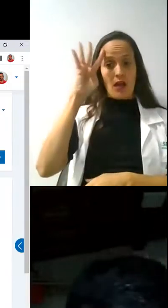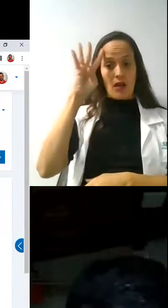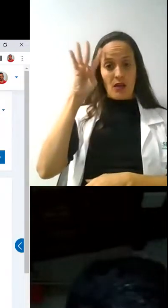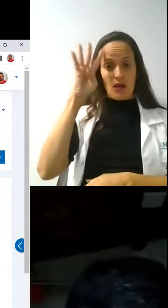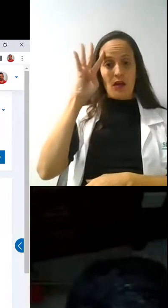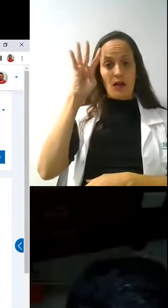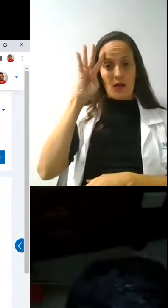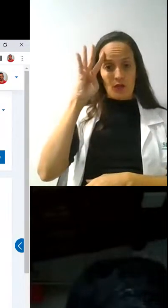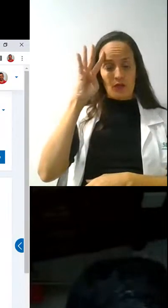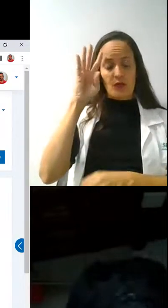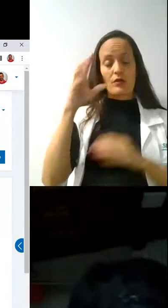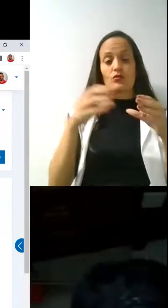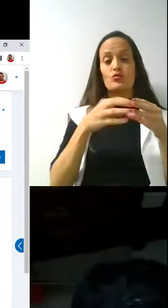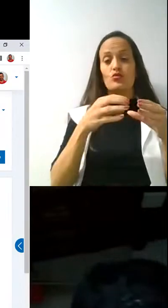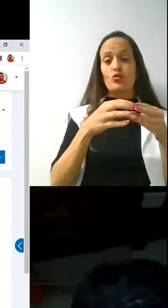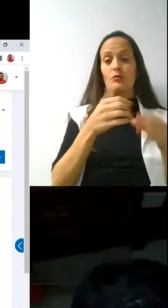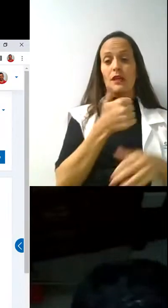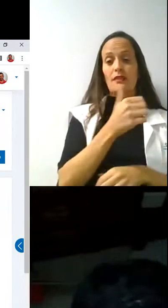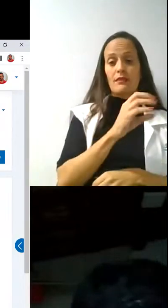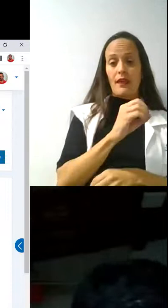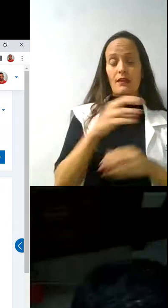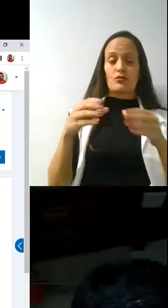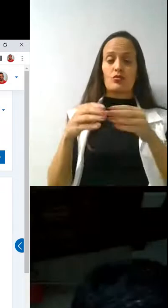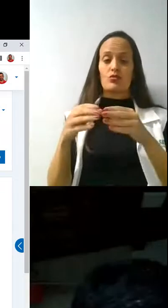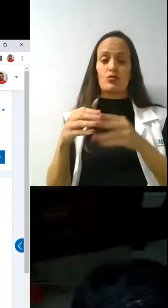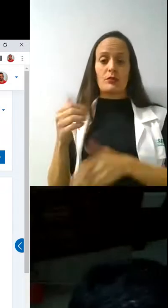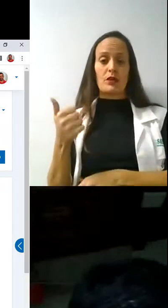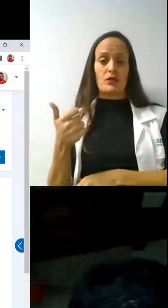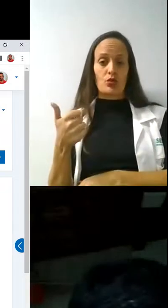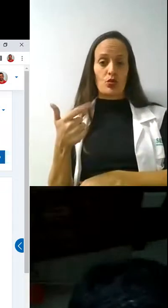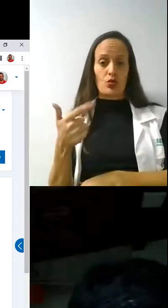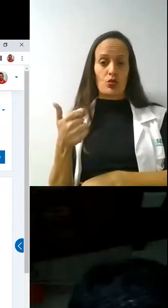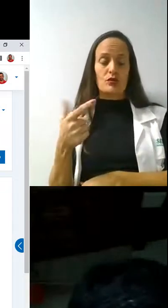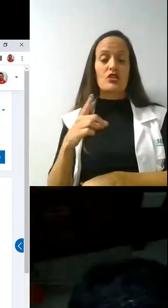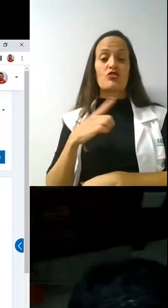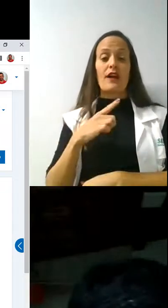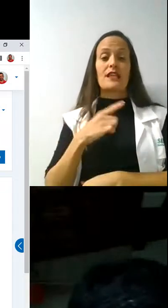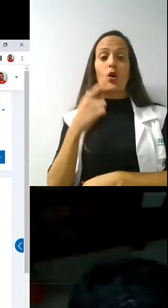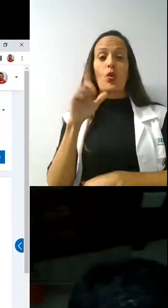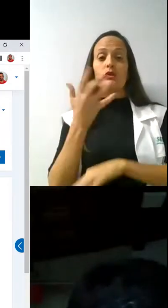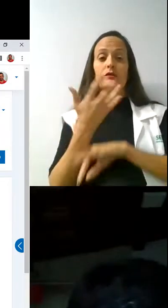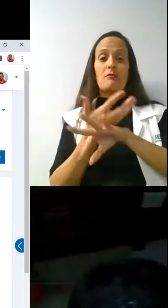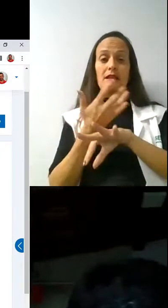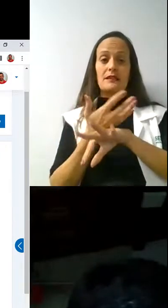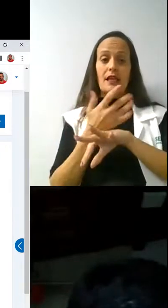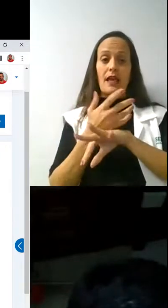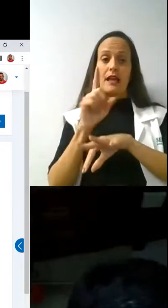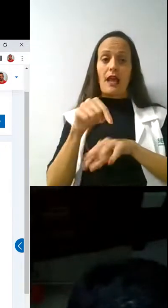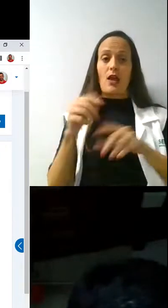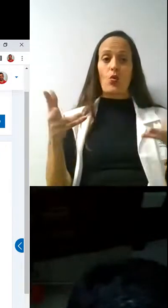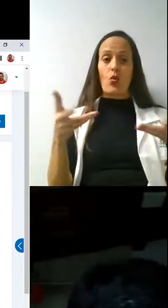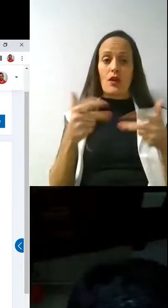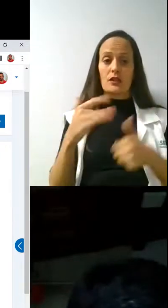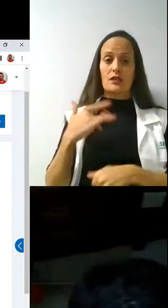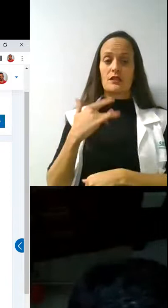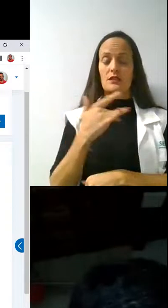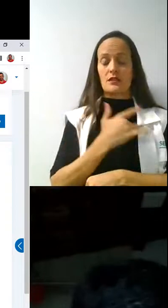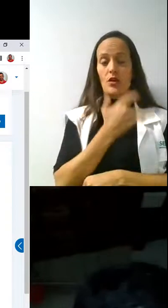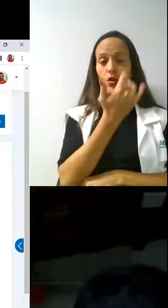a 10, teremos web da UC de Qualidade, Saúde, Meio Ambiente e Segurança. Por quê, professor? Porque a